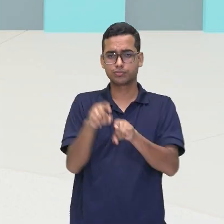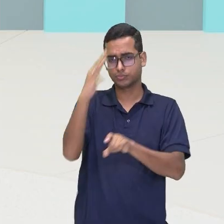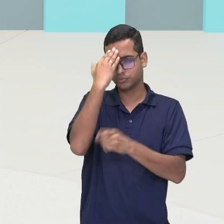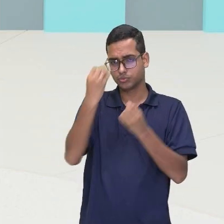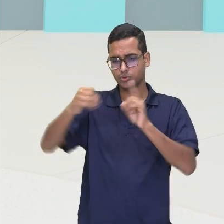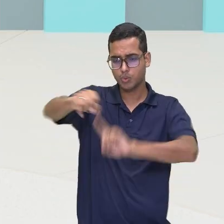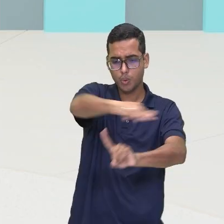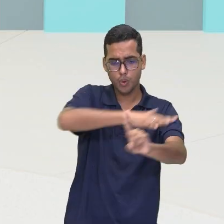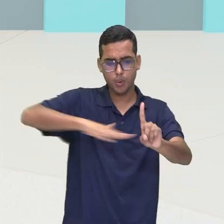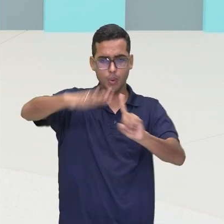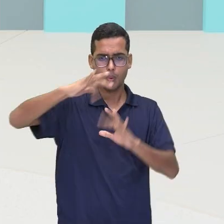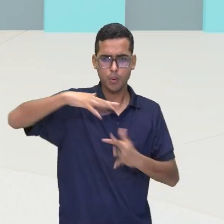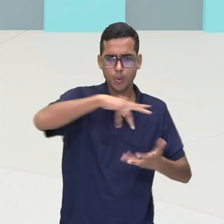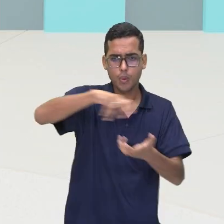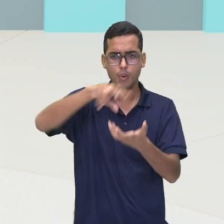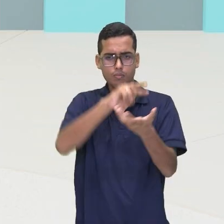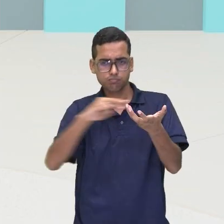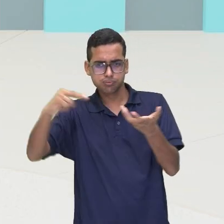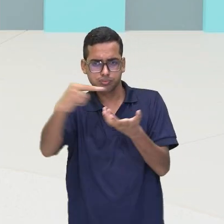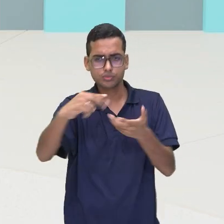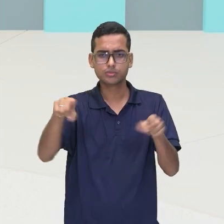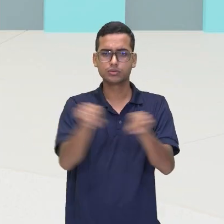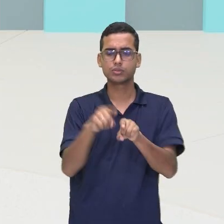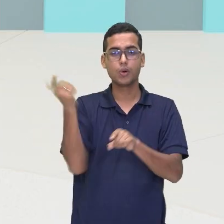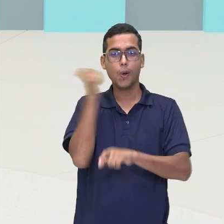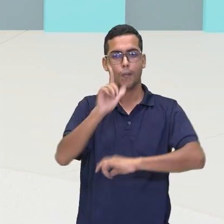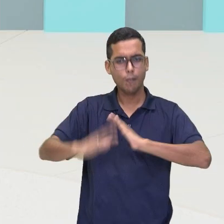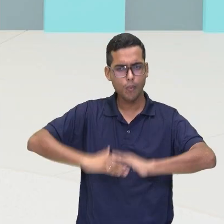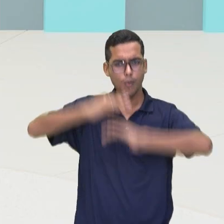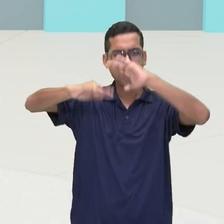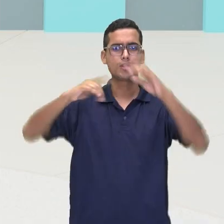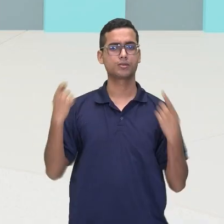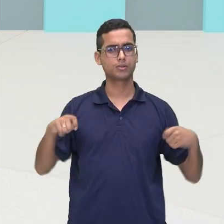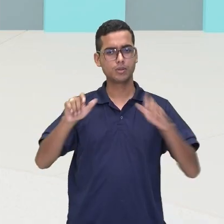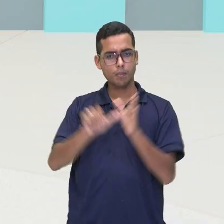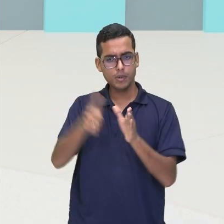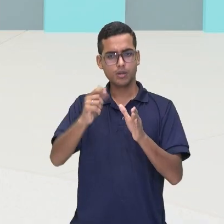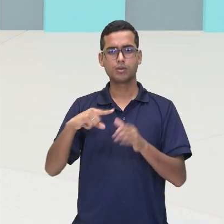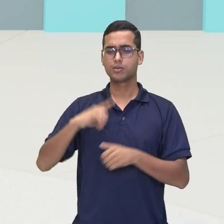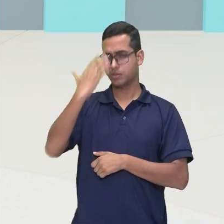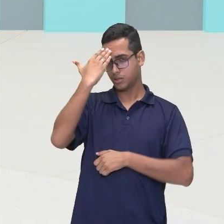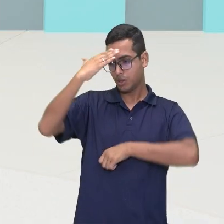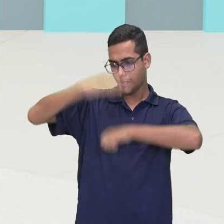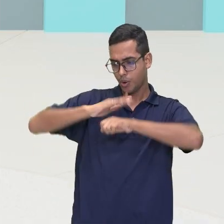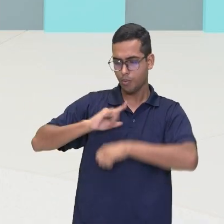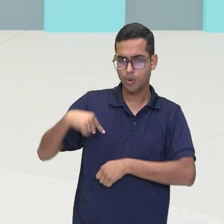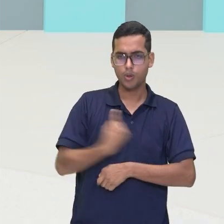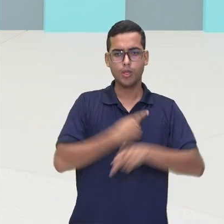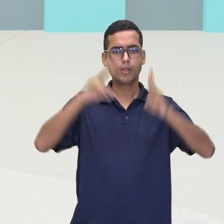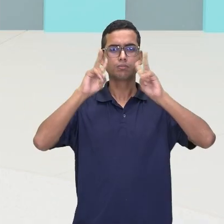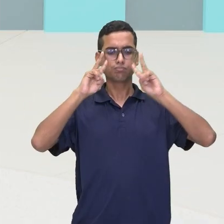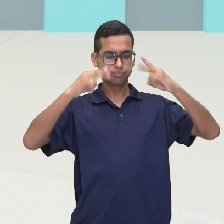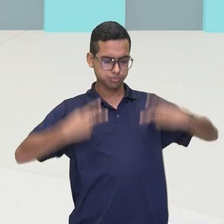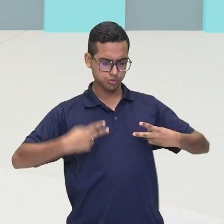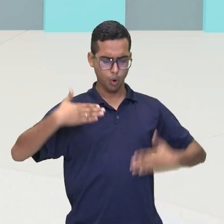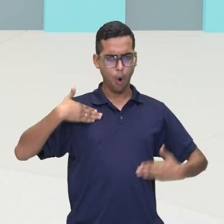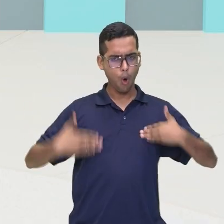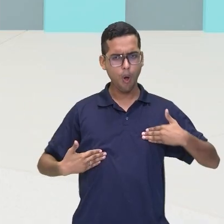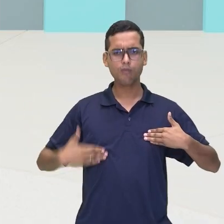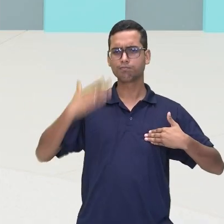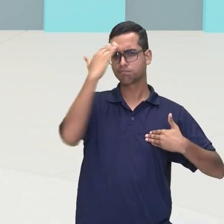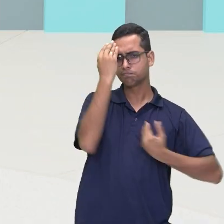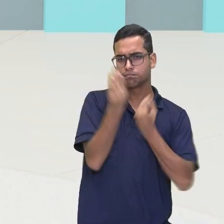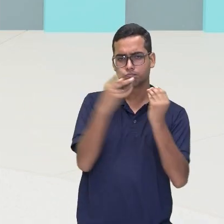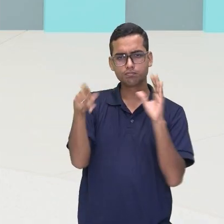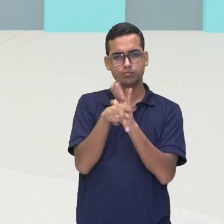ao nosso redor. Então, para nos desenvolver, é primeiro nos entender. E entender esse corpo, aquilo que